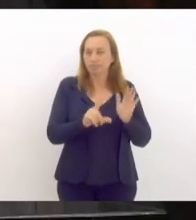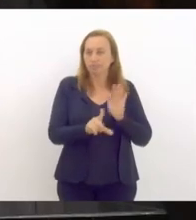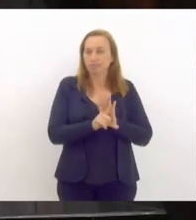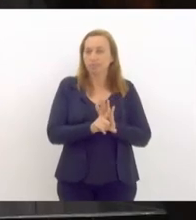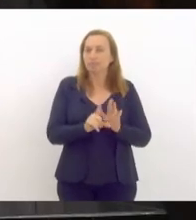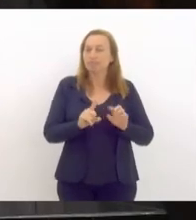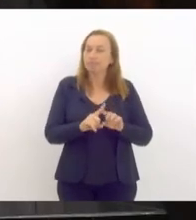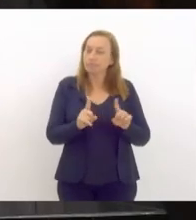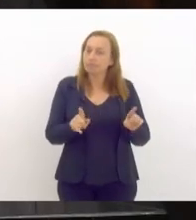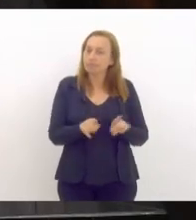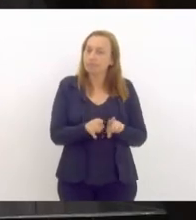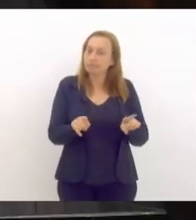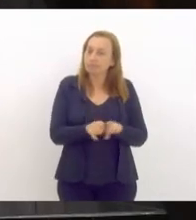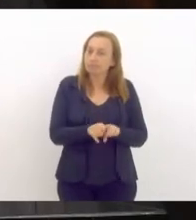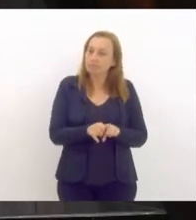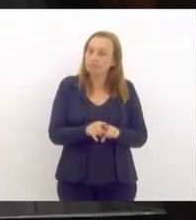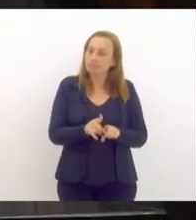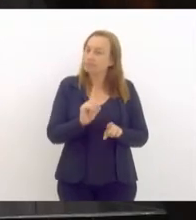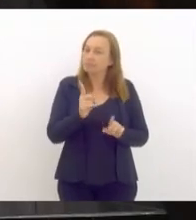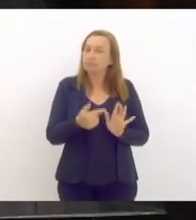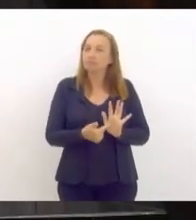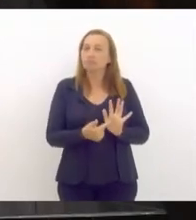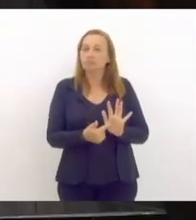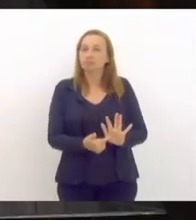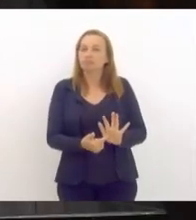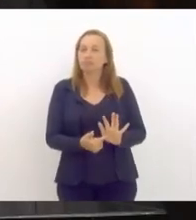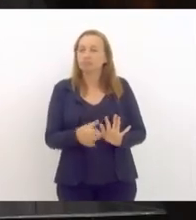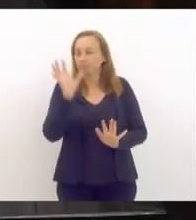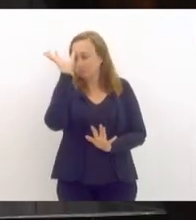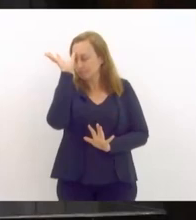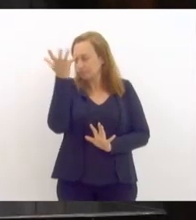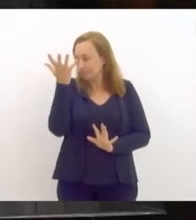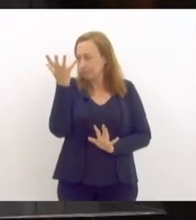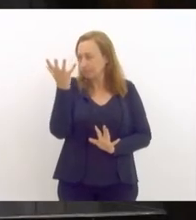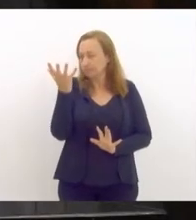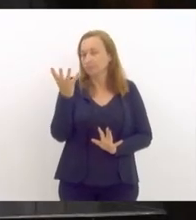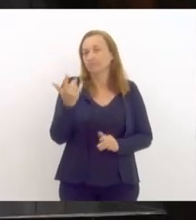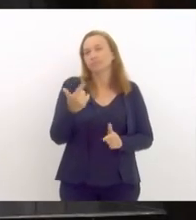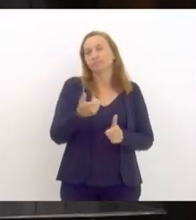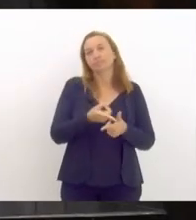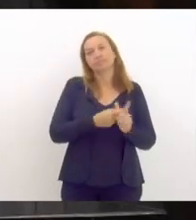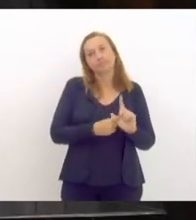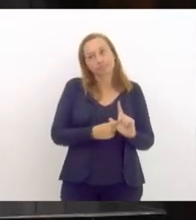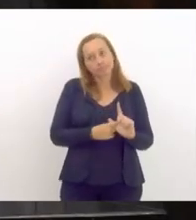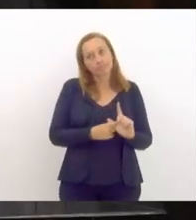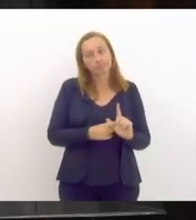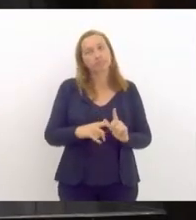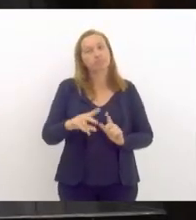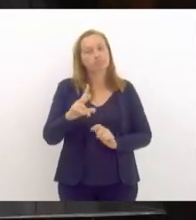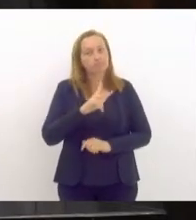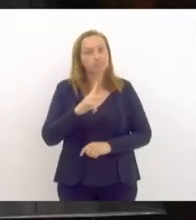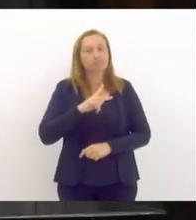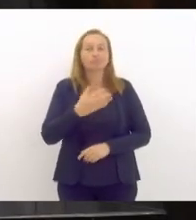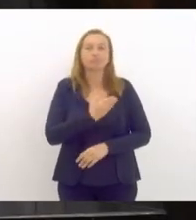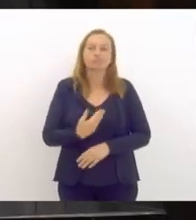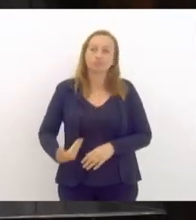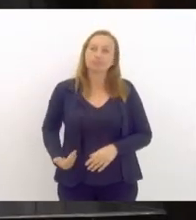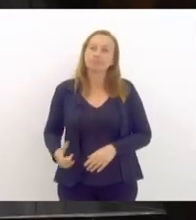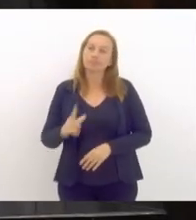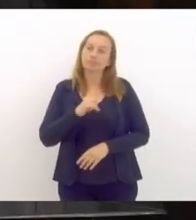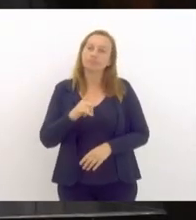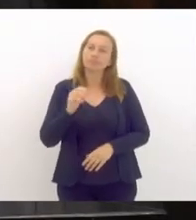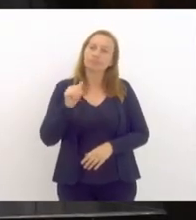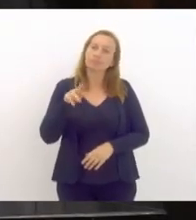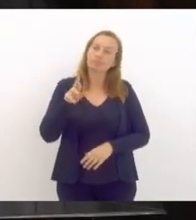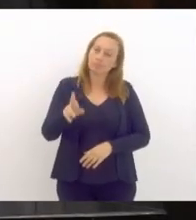como ainda não demonstrou que resolveu as dívidas que o próprio governo tem com os animadores culturais